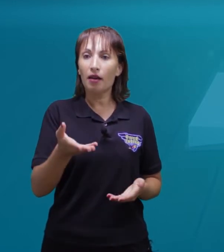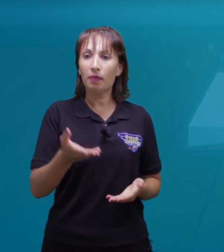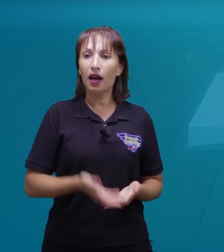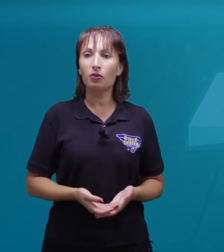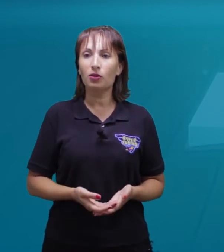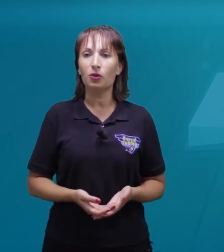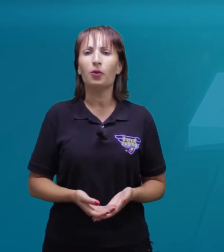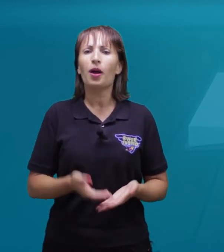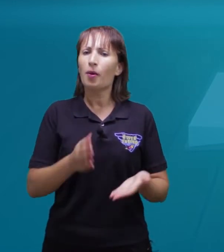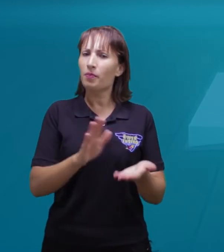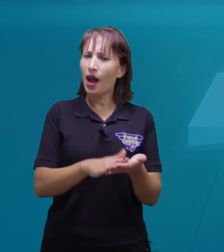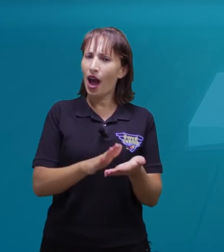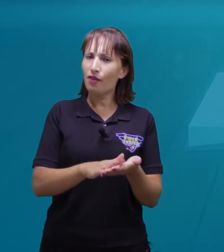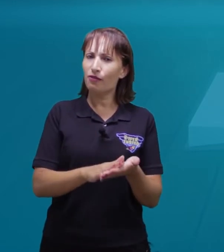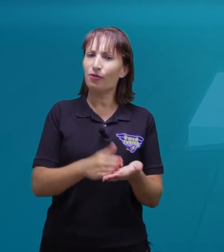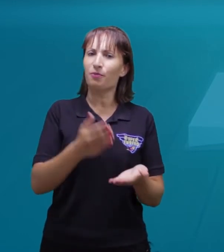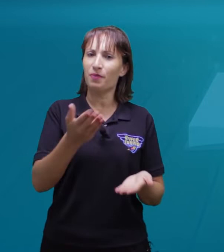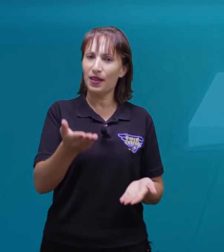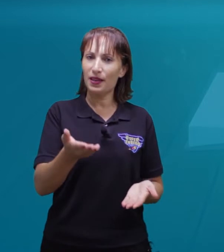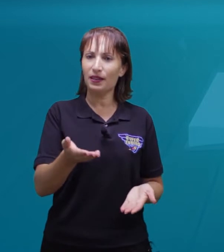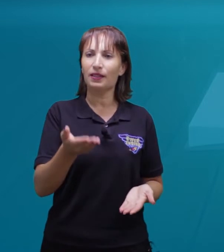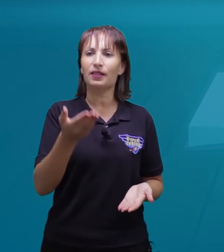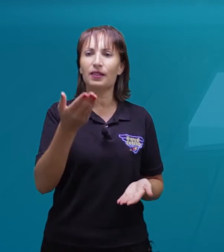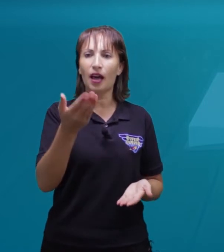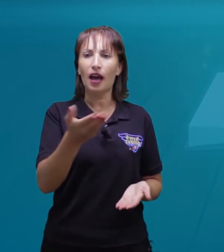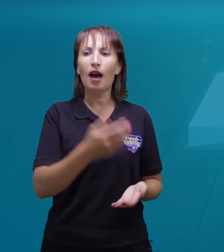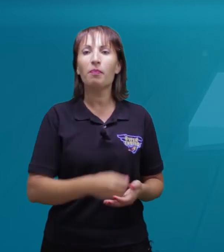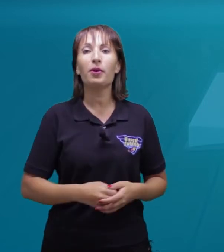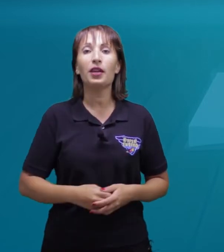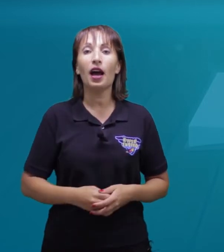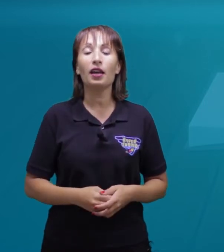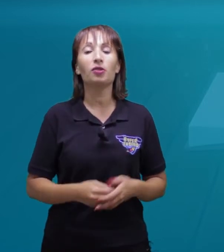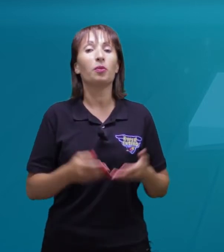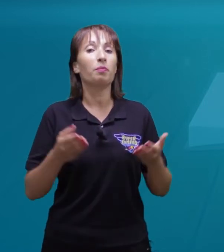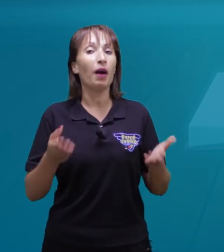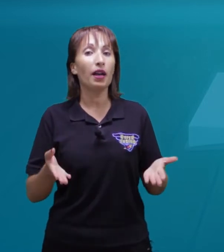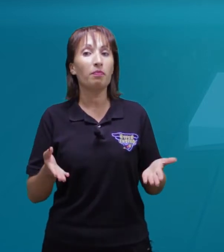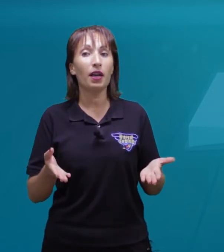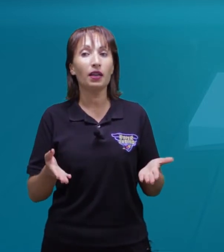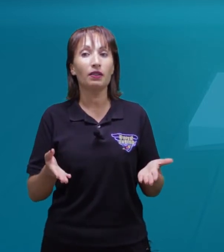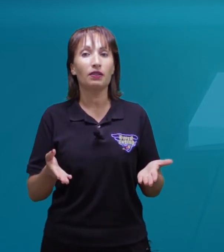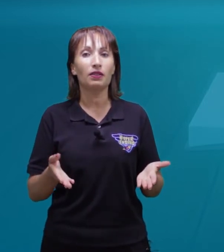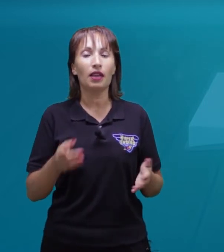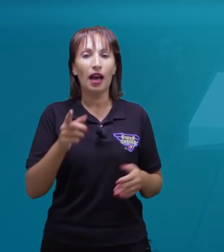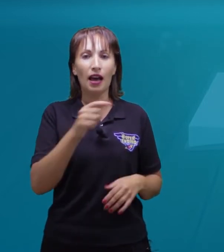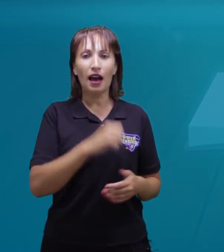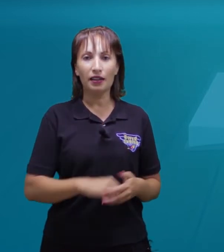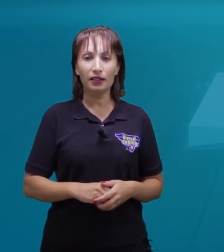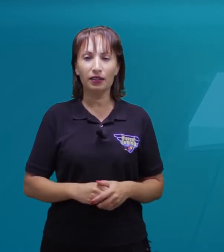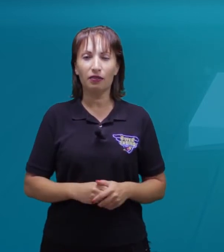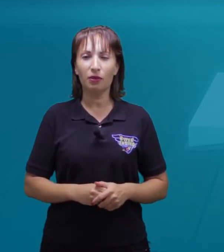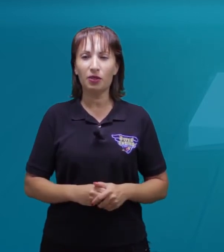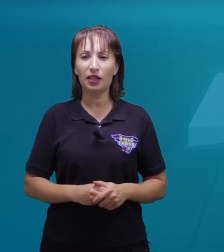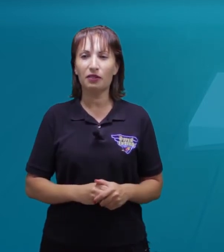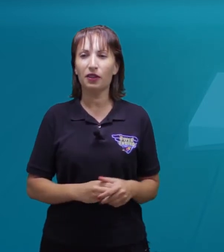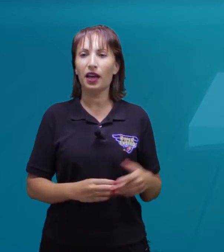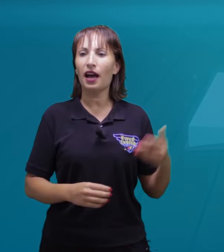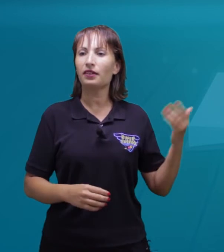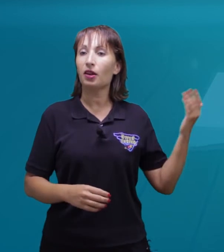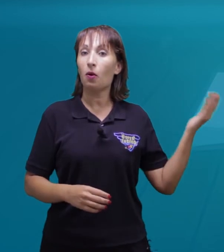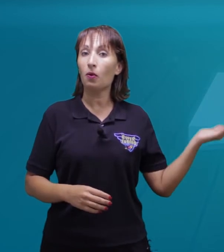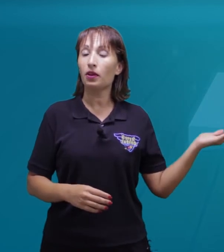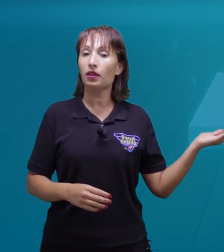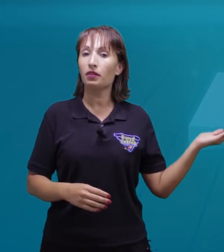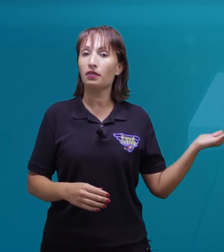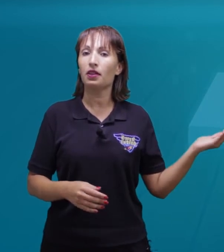temos as de aplauso bravo Bis apoiado parabéns e ainda vamos